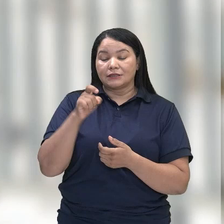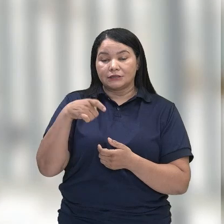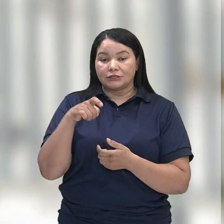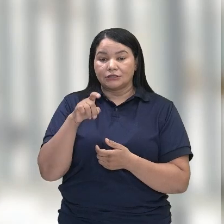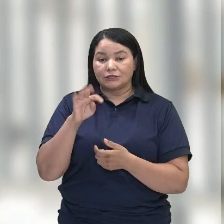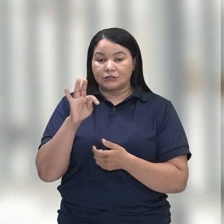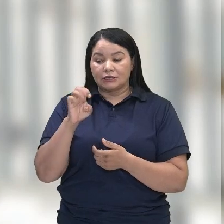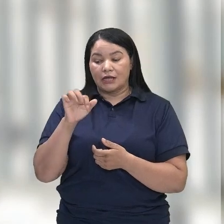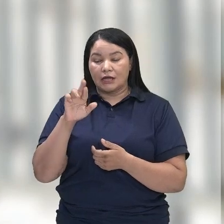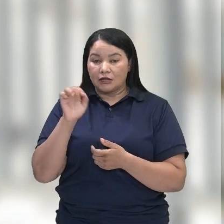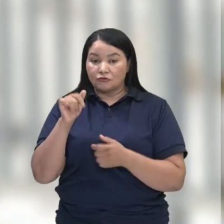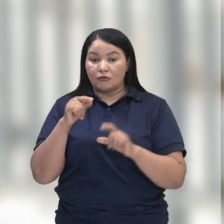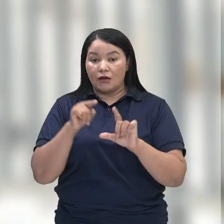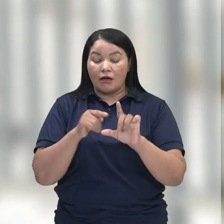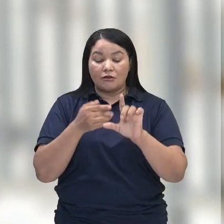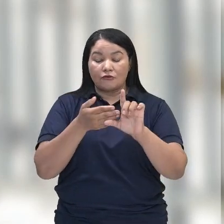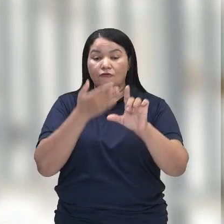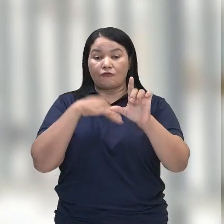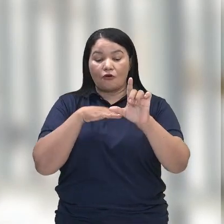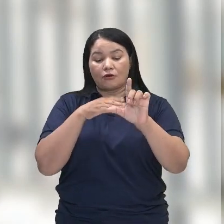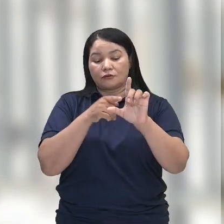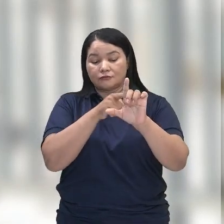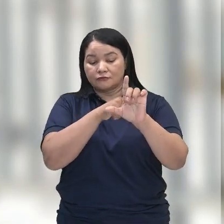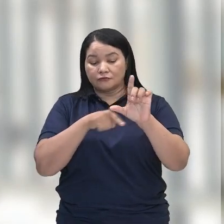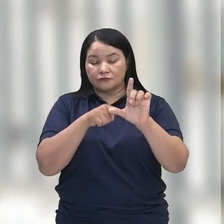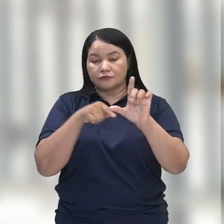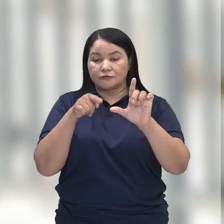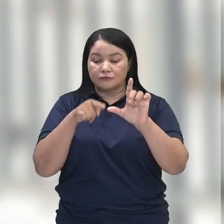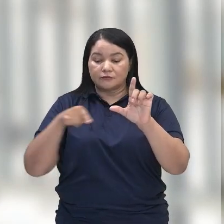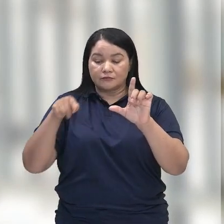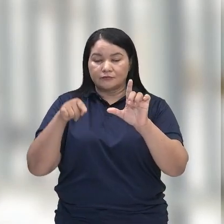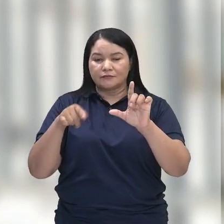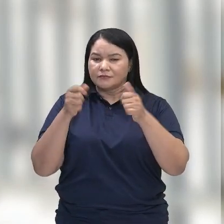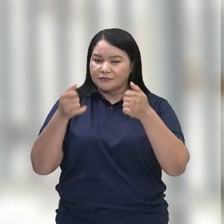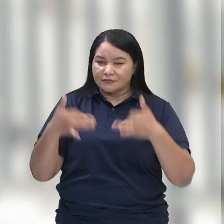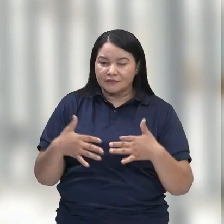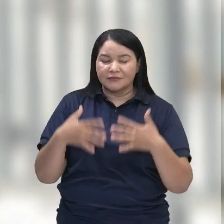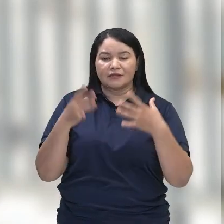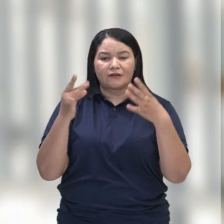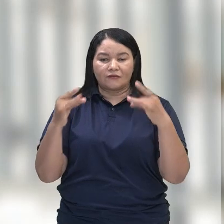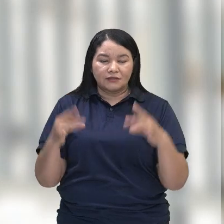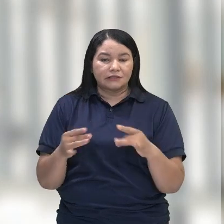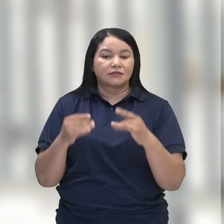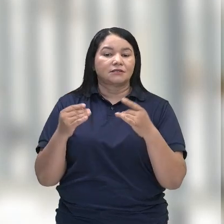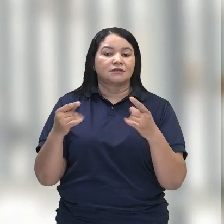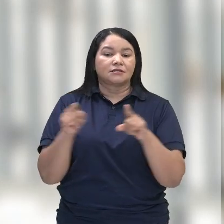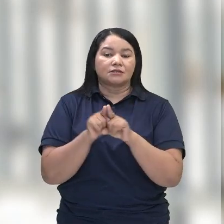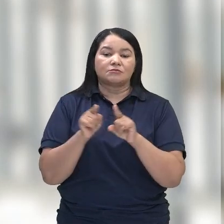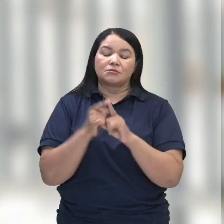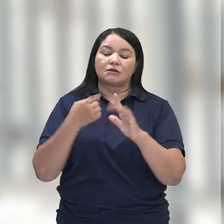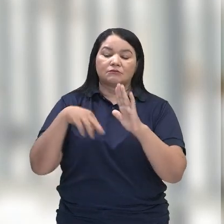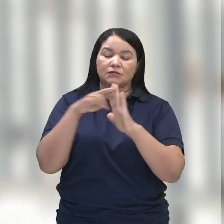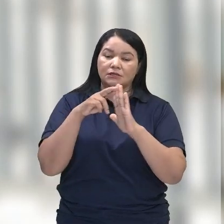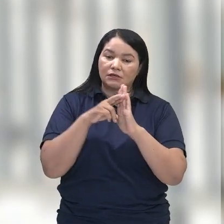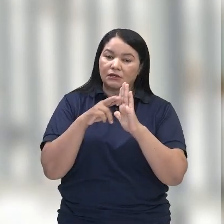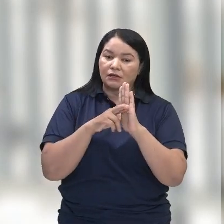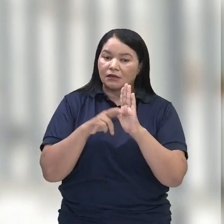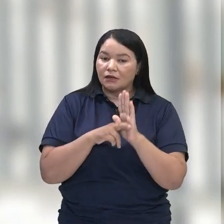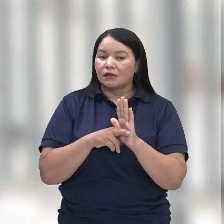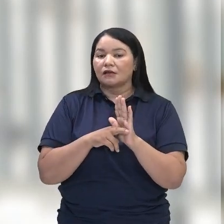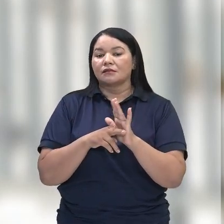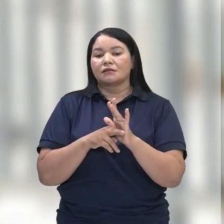estarão fora do triângulo, tudo bem? Mas já vimos definição, já vimos aí condição de existência de triângulo, já